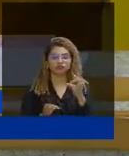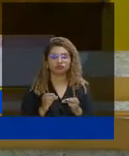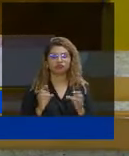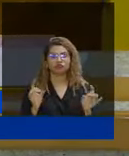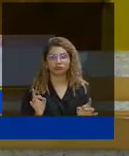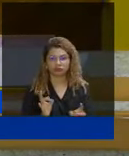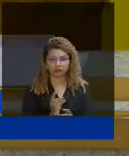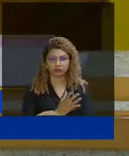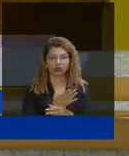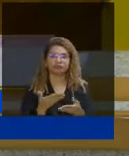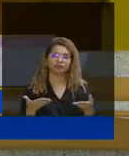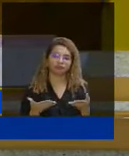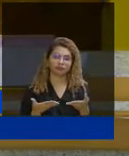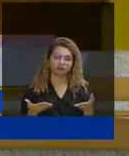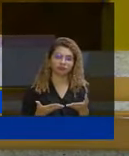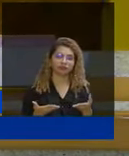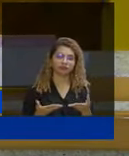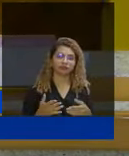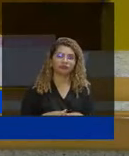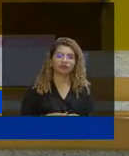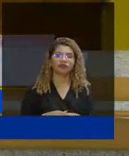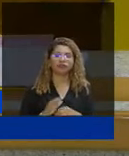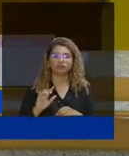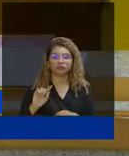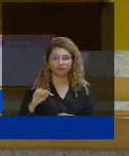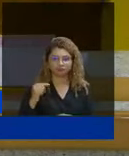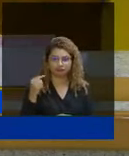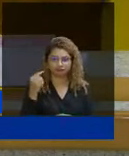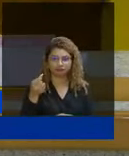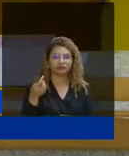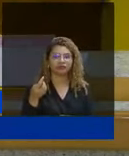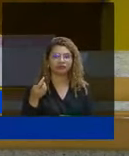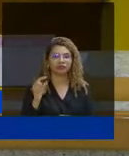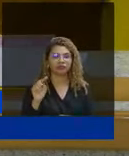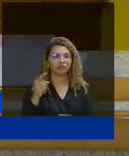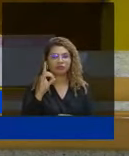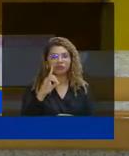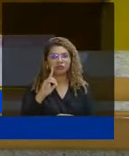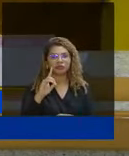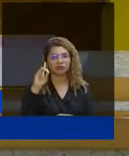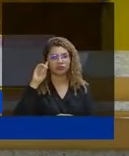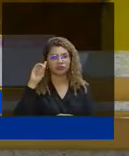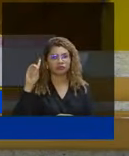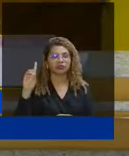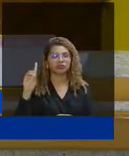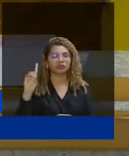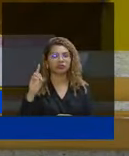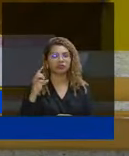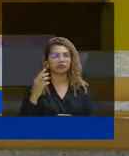sessão judiciária e já os convocando para a sessão do dia 3, não é isso, Milena?